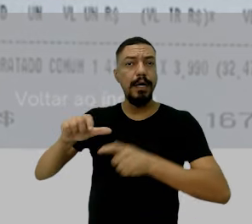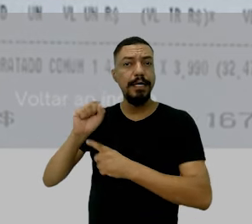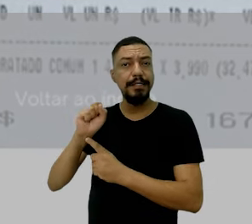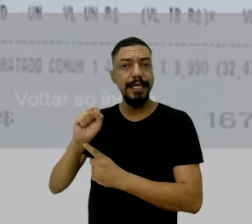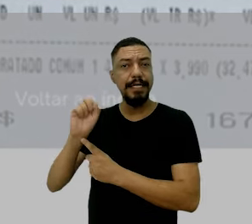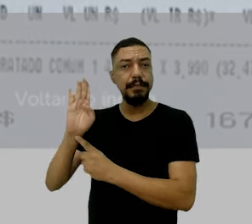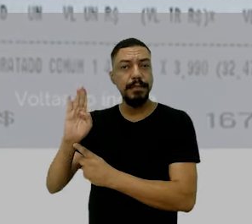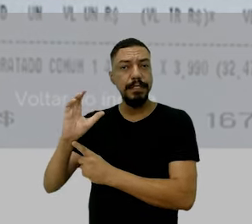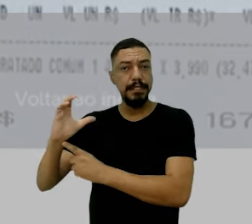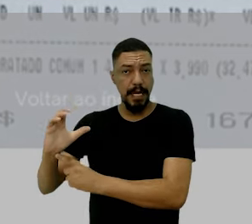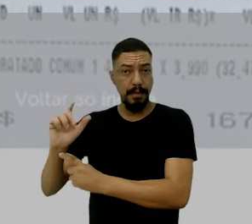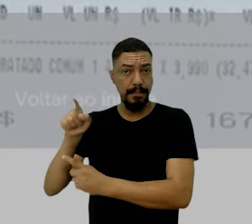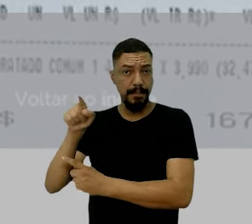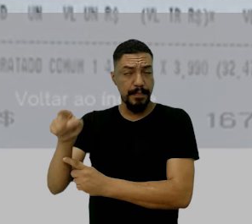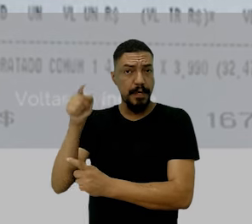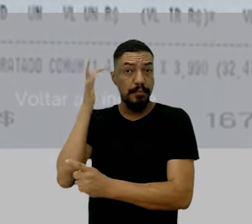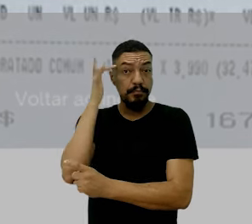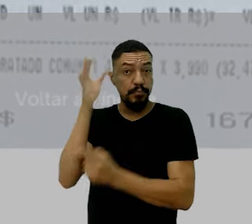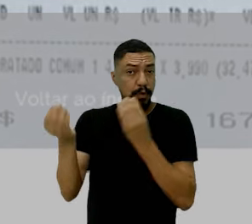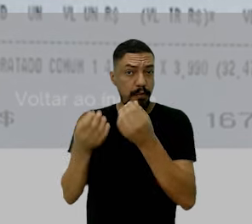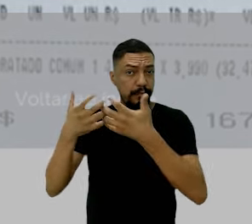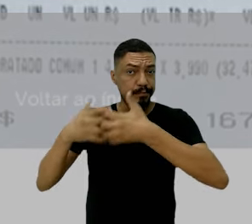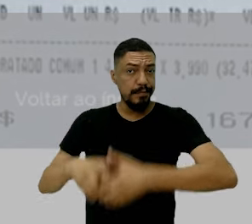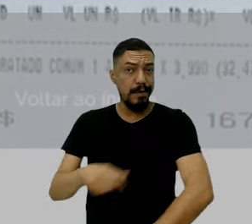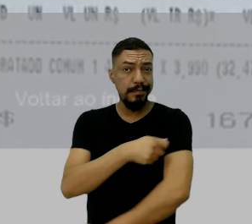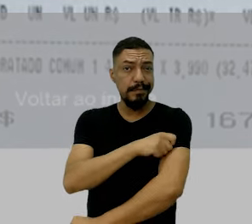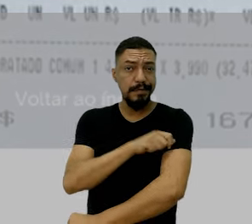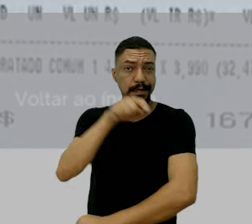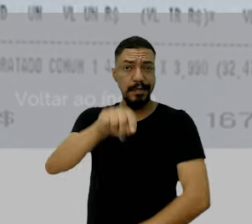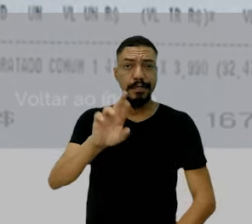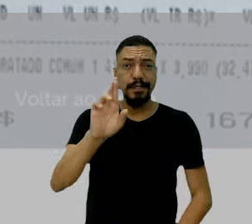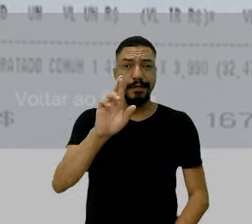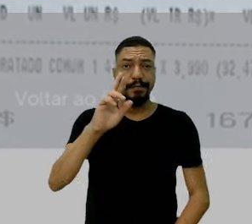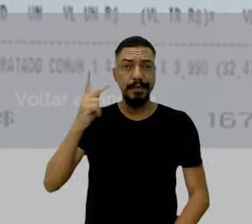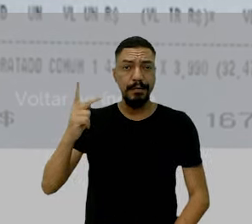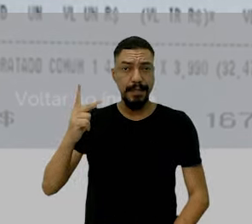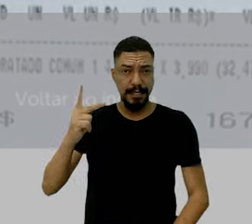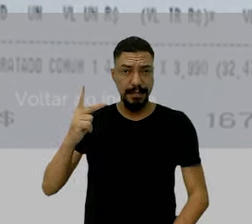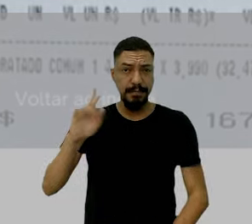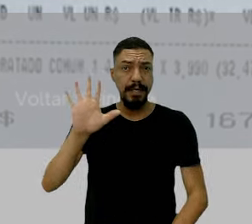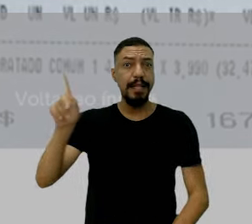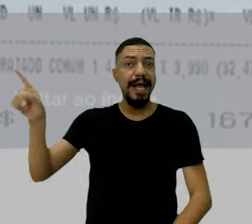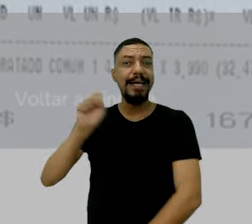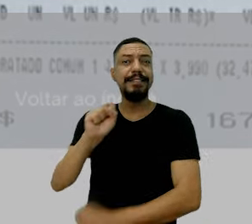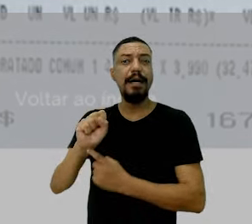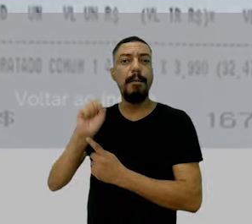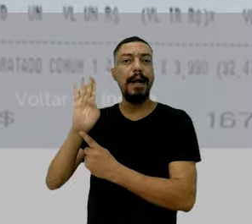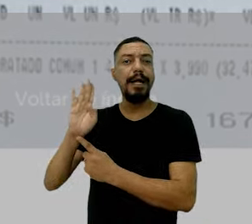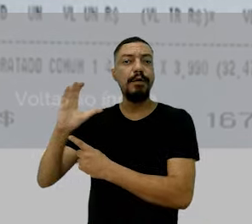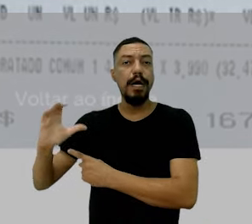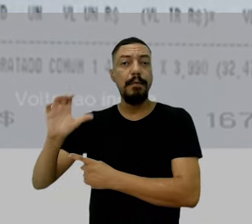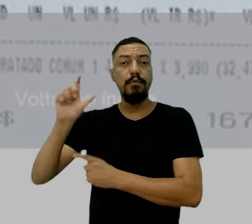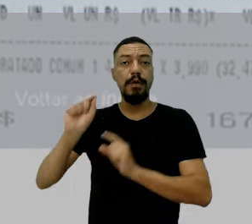fiscal de São Bernardo. Não sei como funciona fiscalmente em Ribeirão, mas o que acontece em